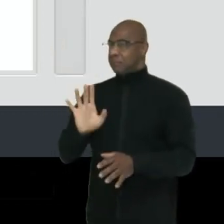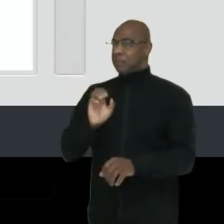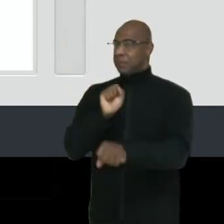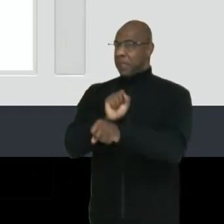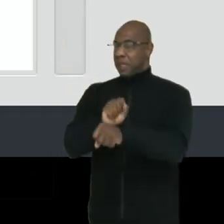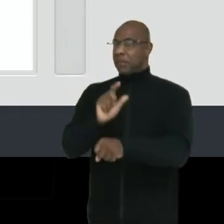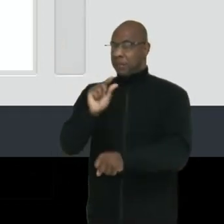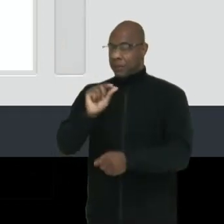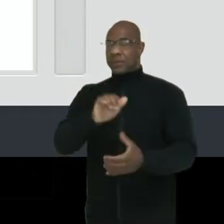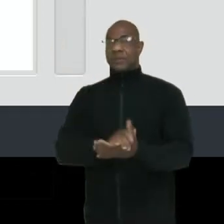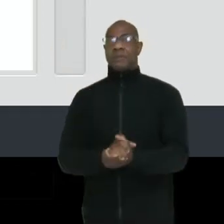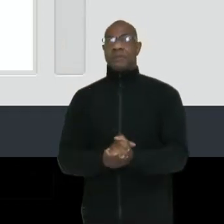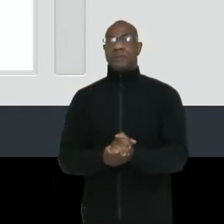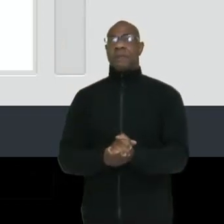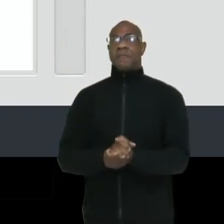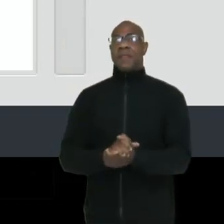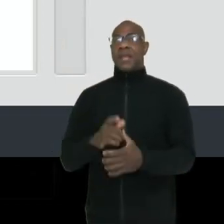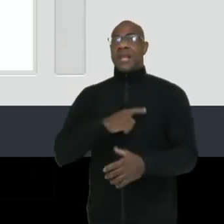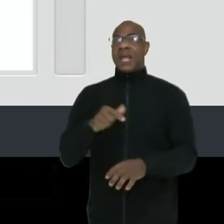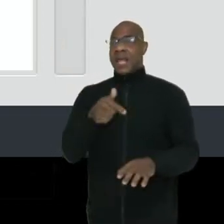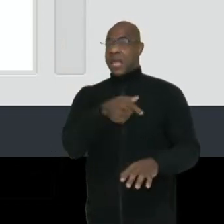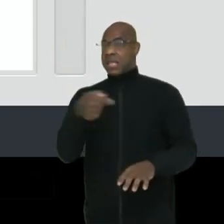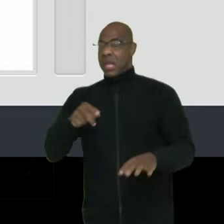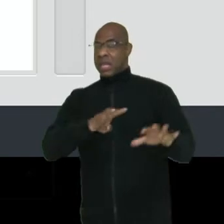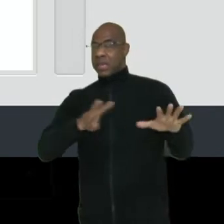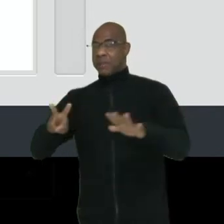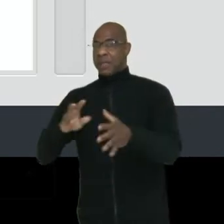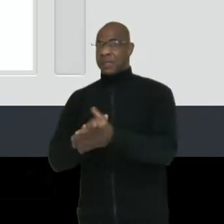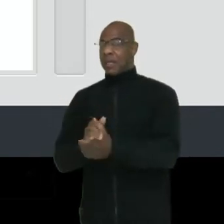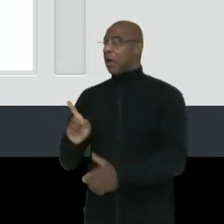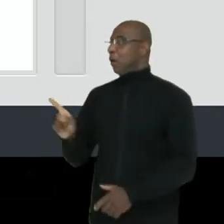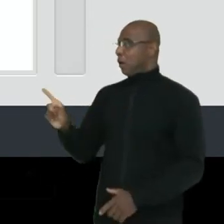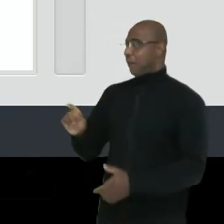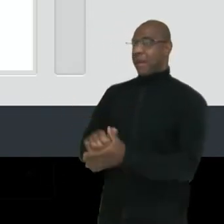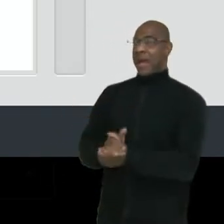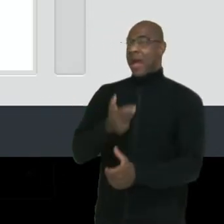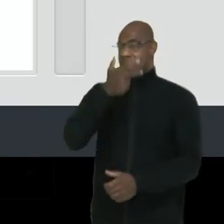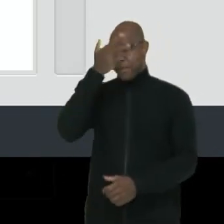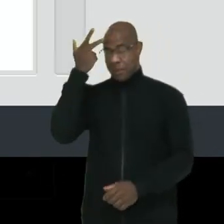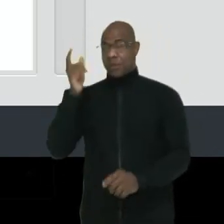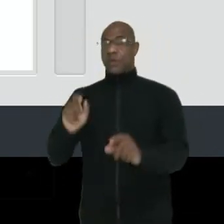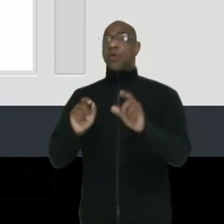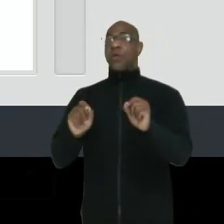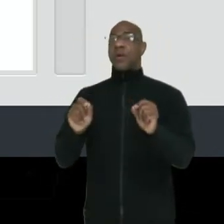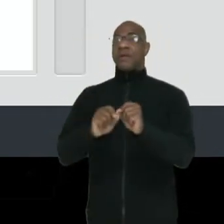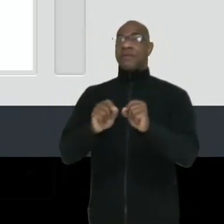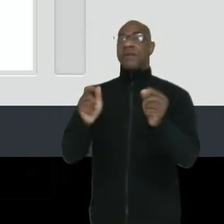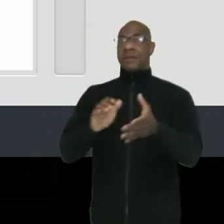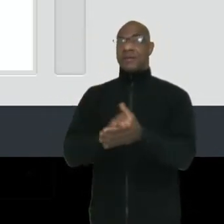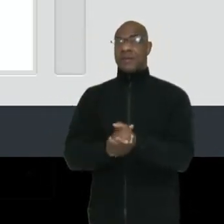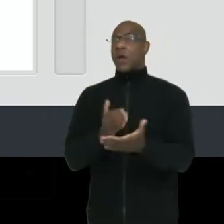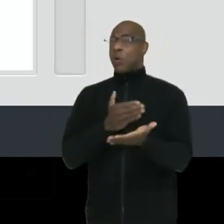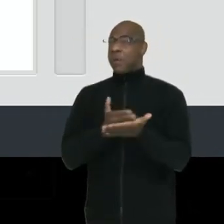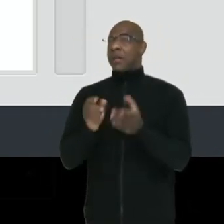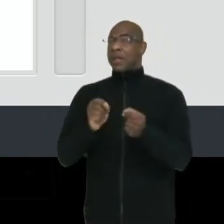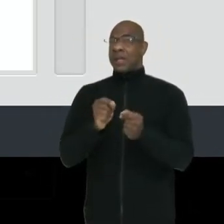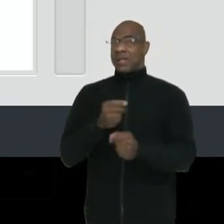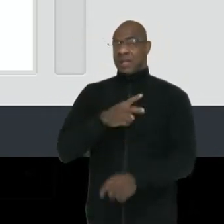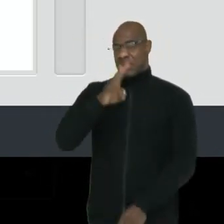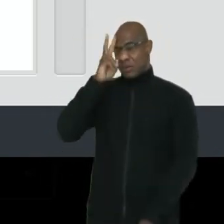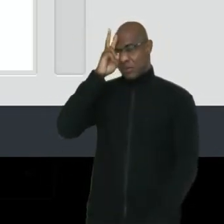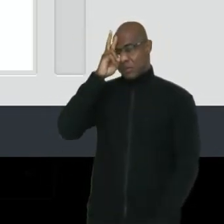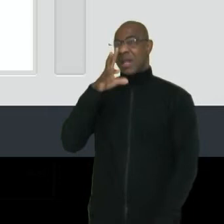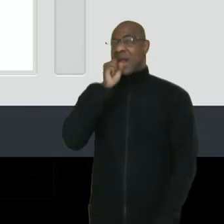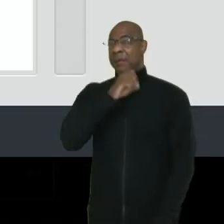aqui os 7 dias da semana. Para a maior parte das pessoas, a semana de trabalho começa na segunda-feira.